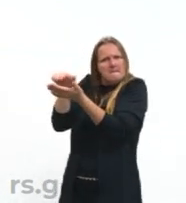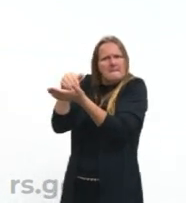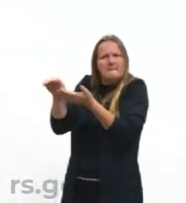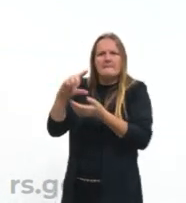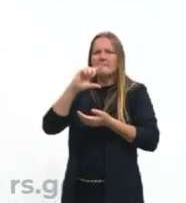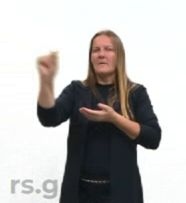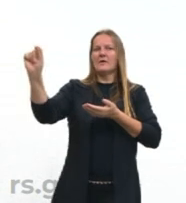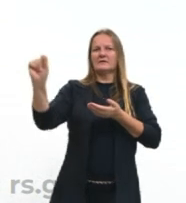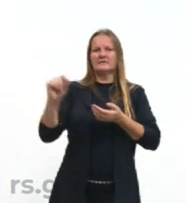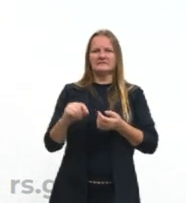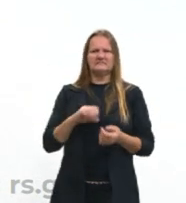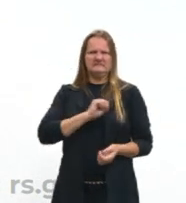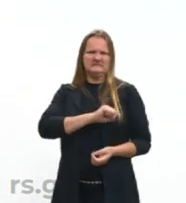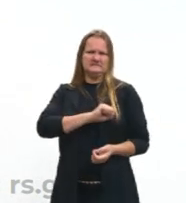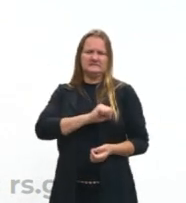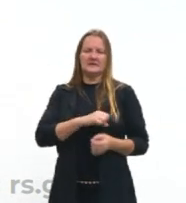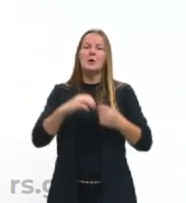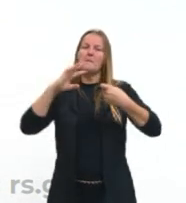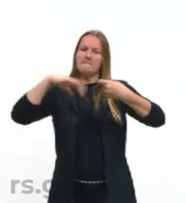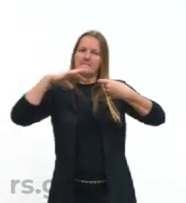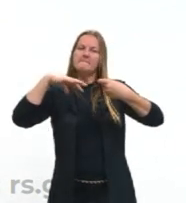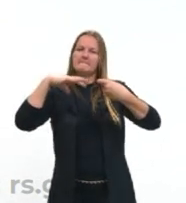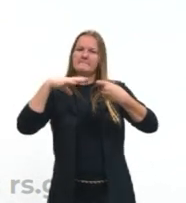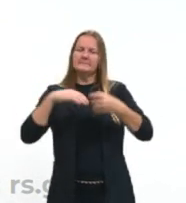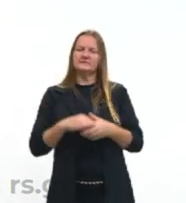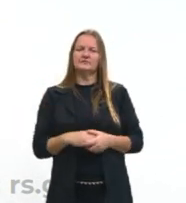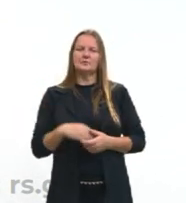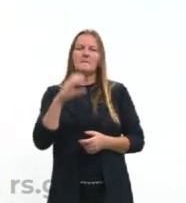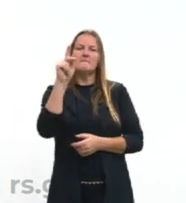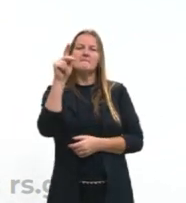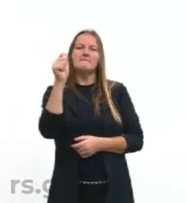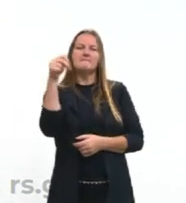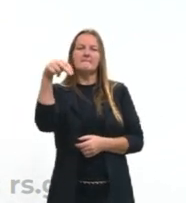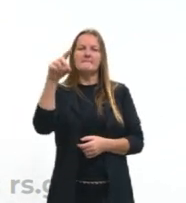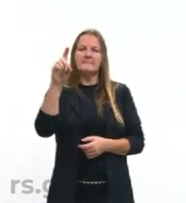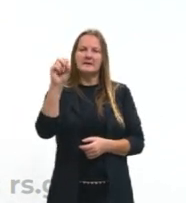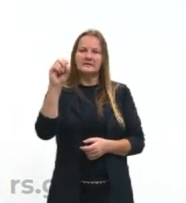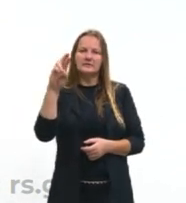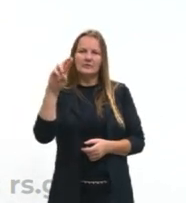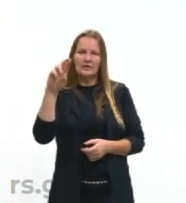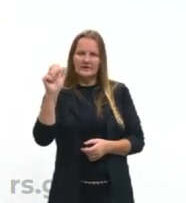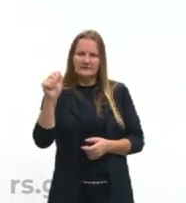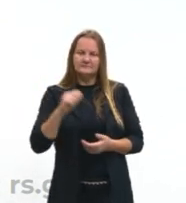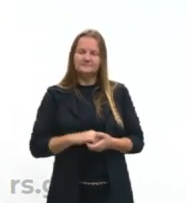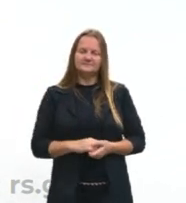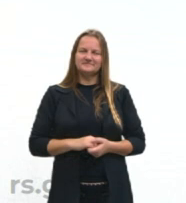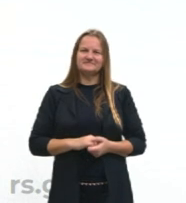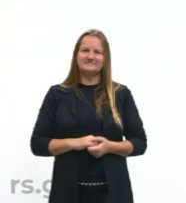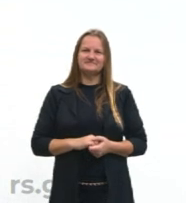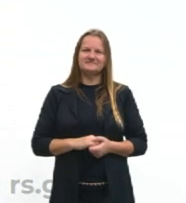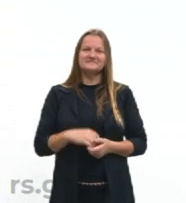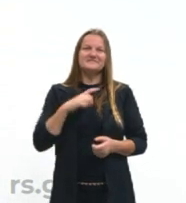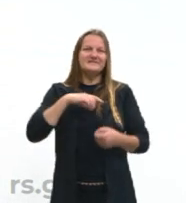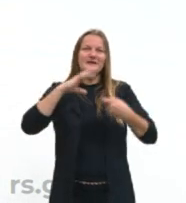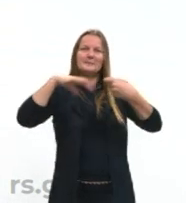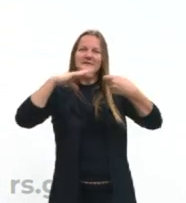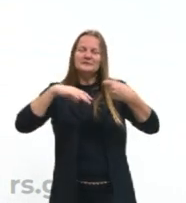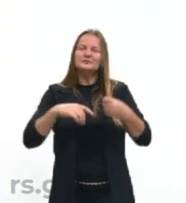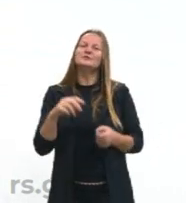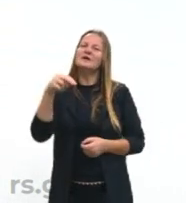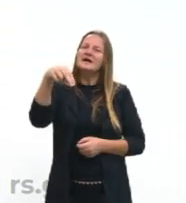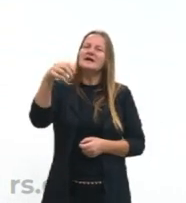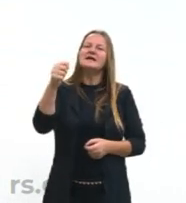Então essa é uma forma mitológica de explicar a os males da humanidade né o mito do Narciso